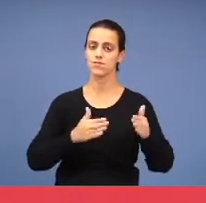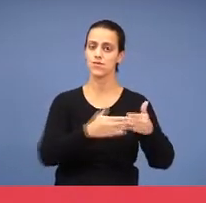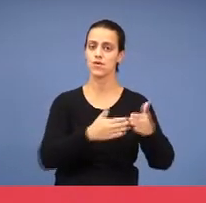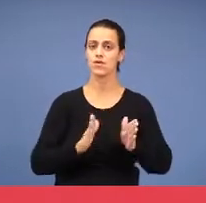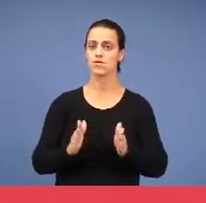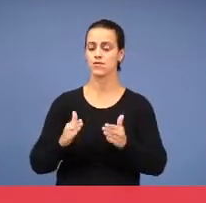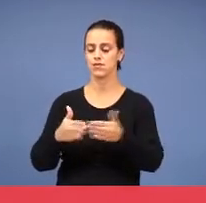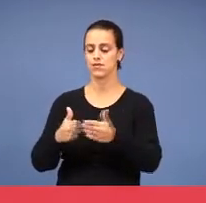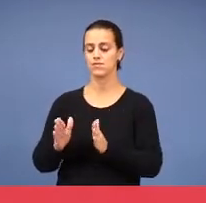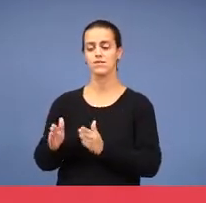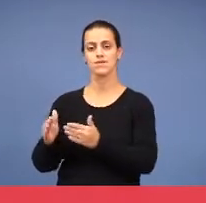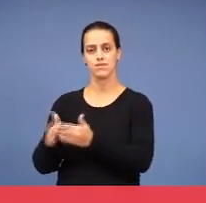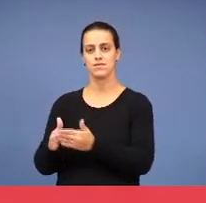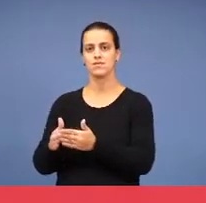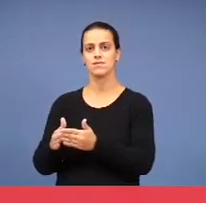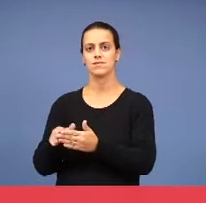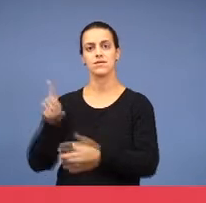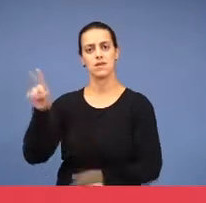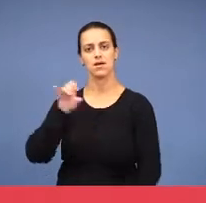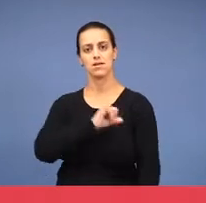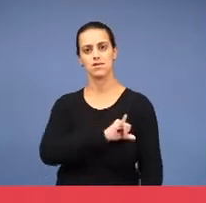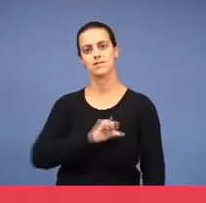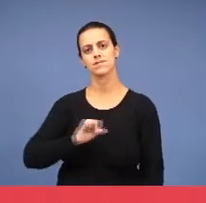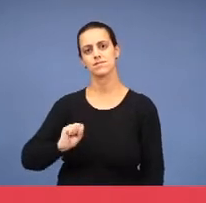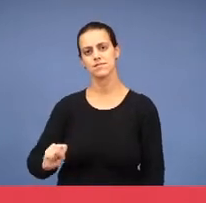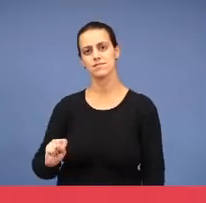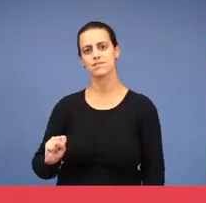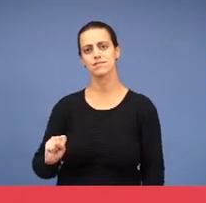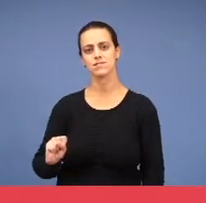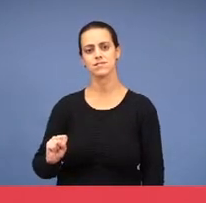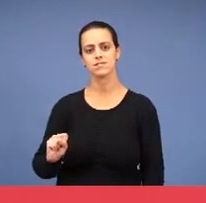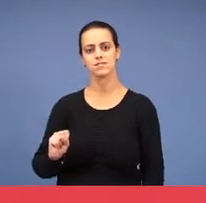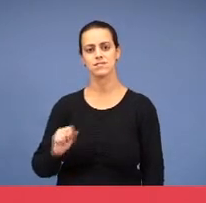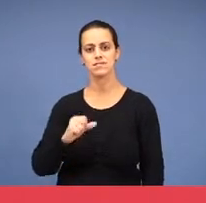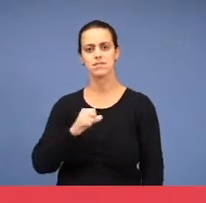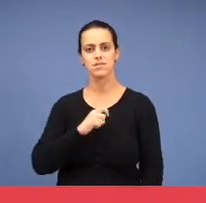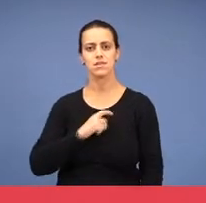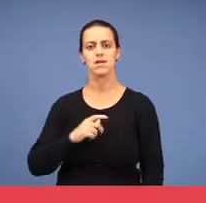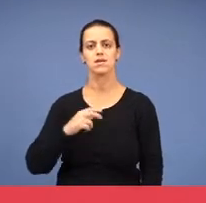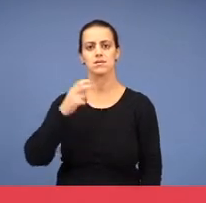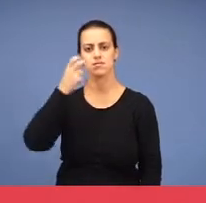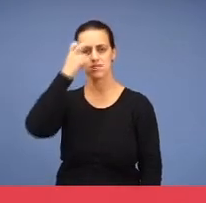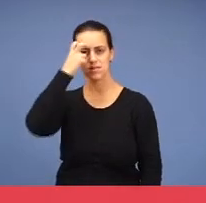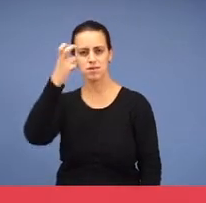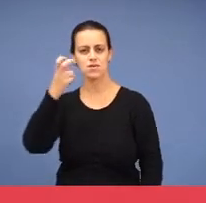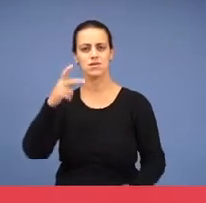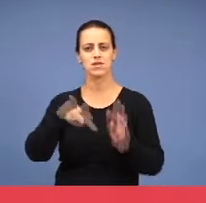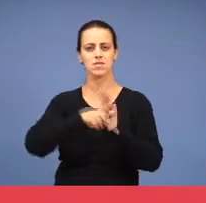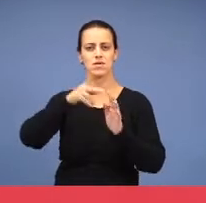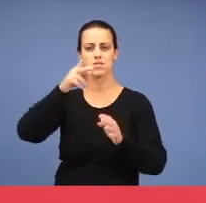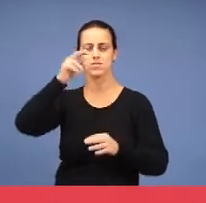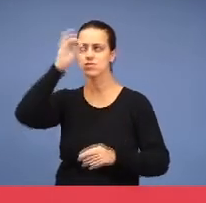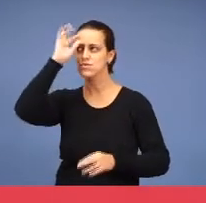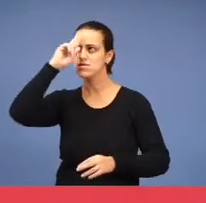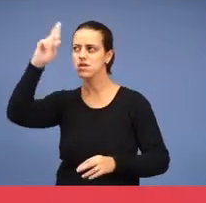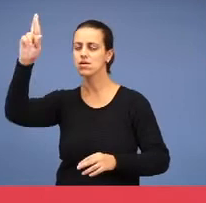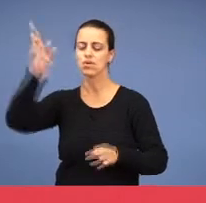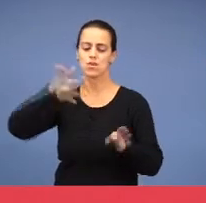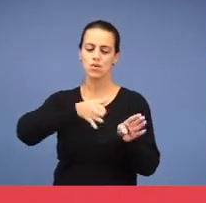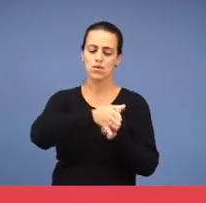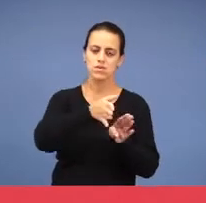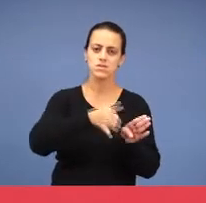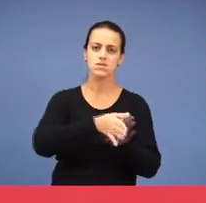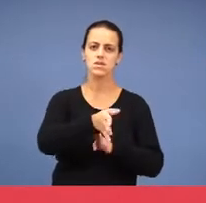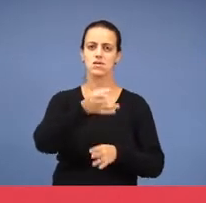profeta Isaías. Então, Espírito do Senhor, Espírito de sabedoria, Espírito de inteligência, Espírito de conselho. A